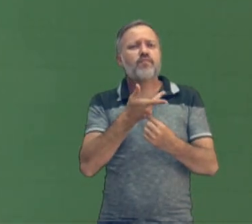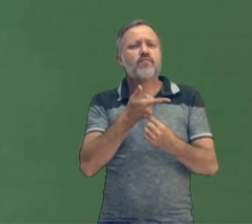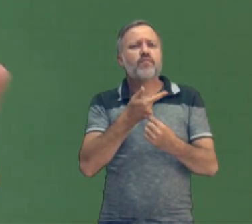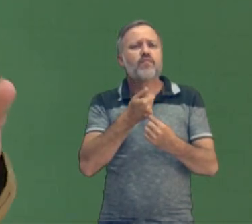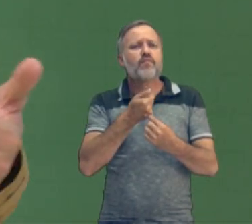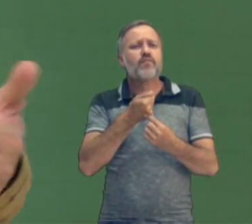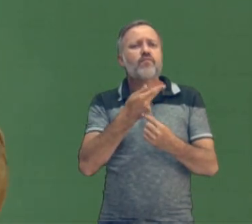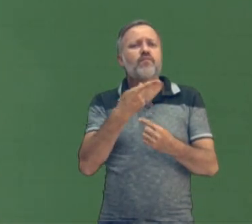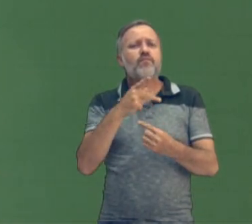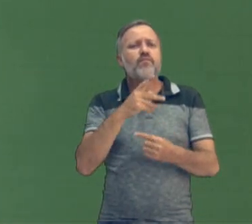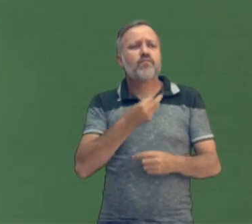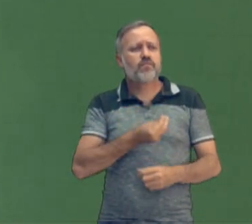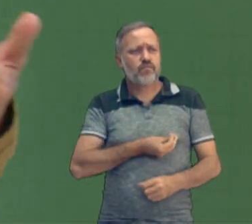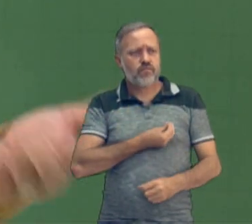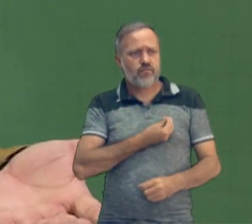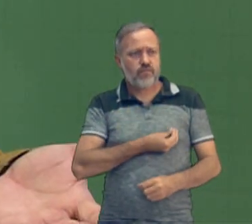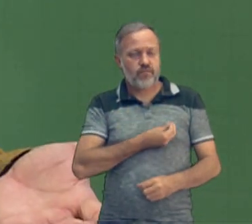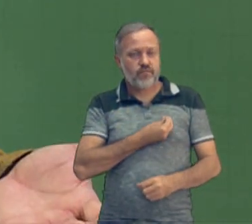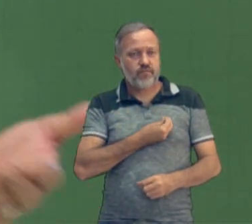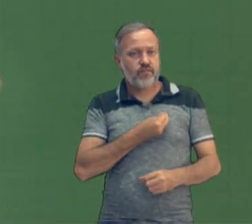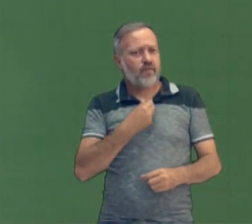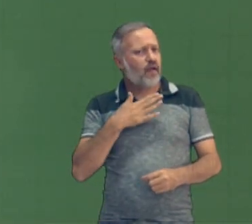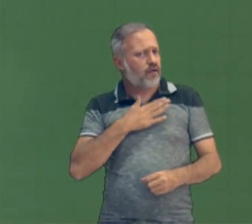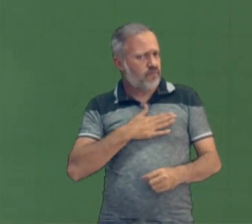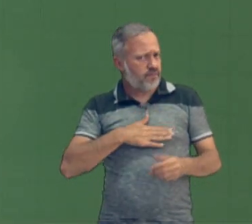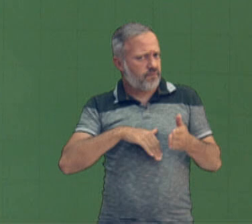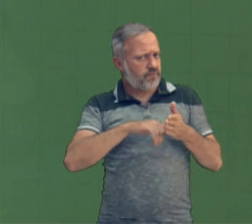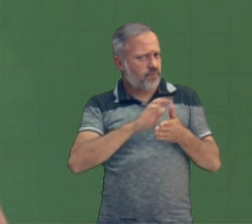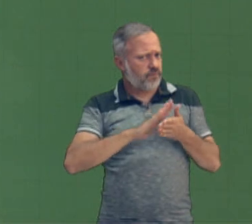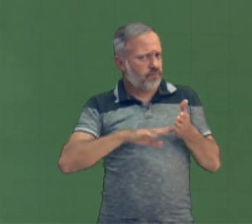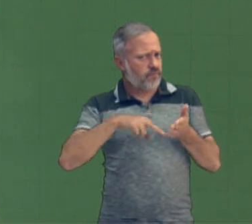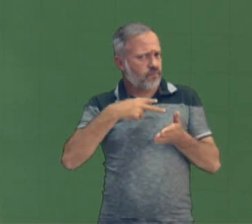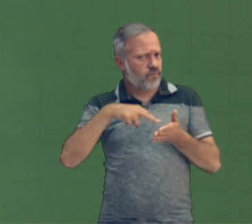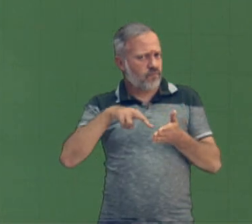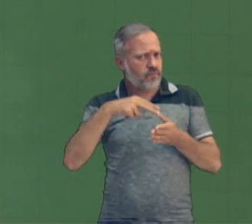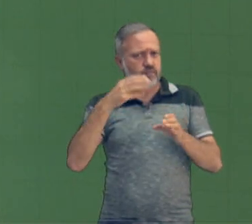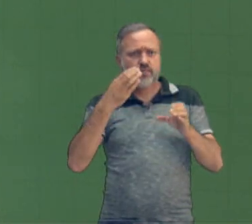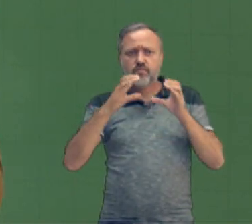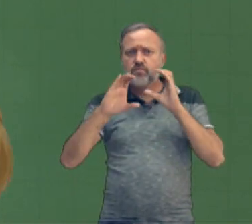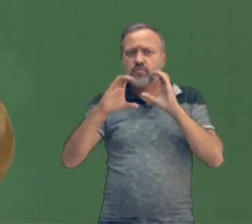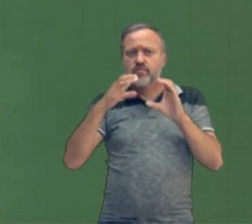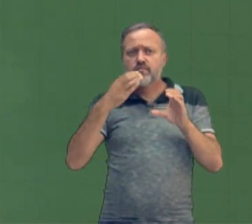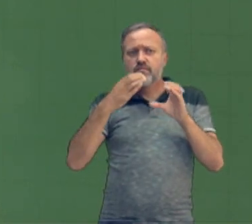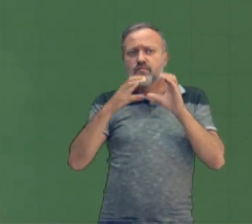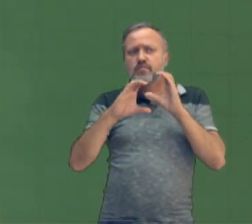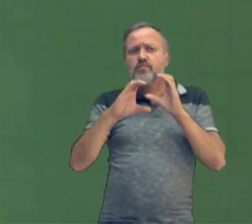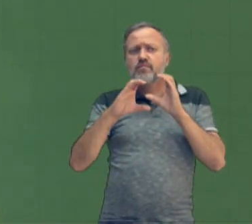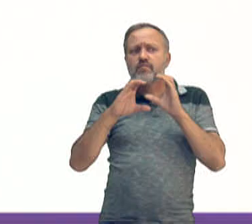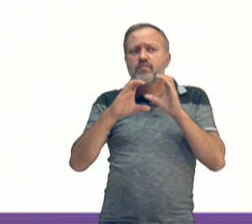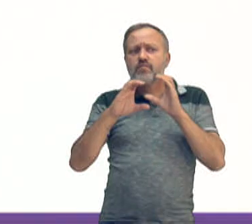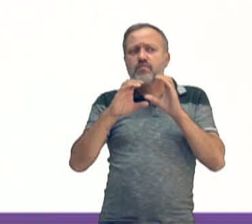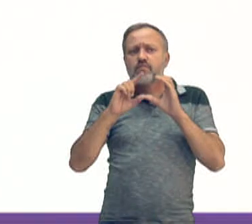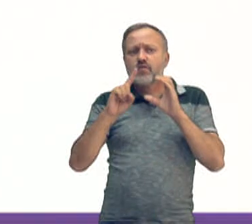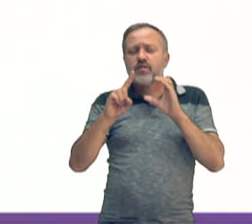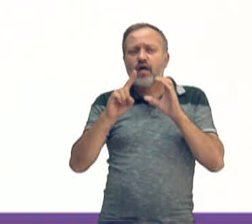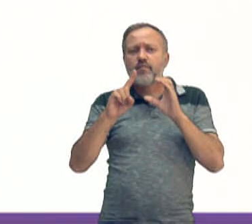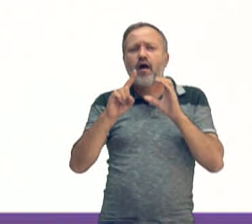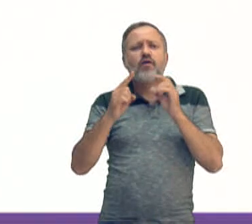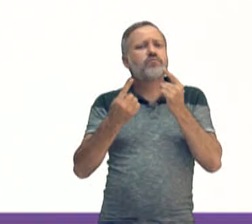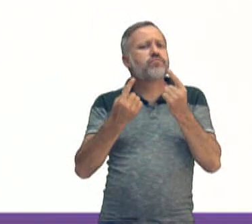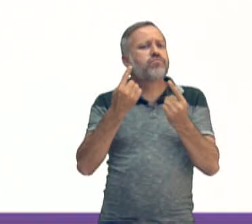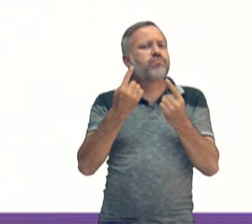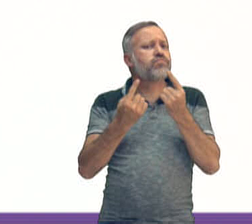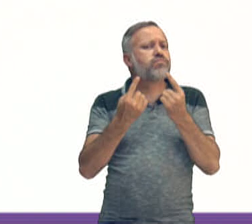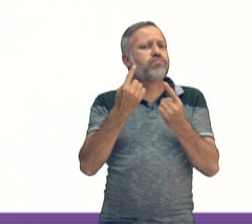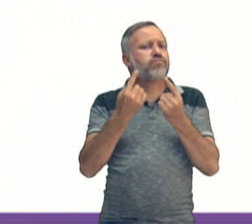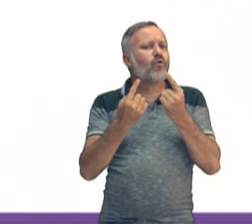arte está presente em sua vida? Gosta de pintar, dançar, cantar? Enfim, você sabe qual é a função da